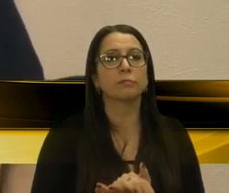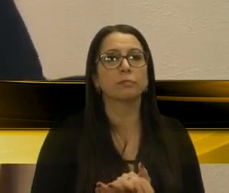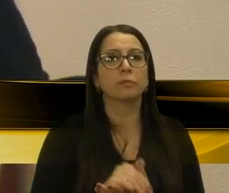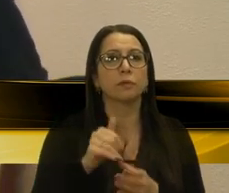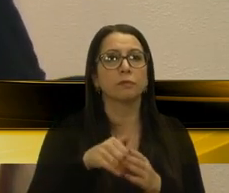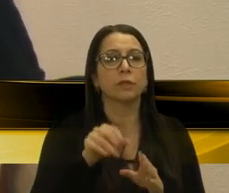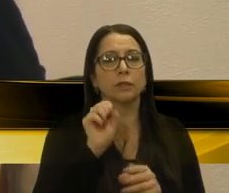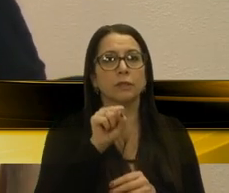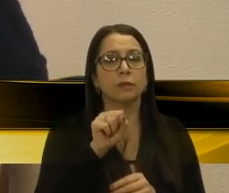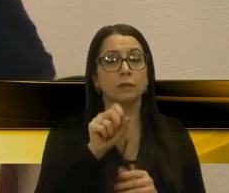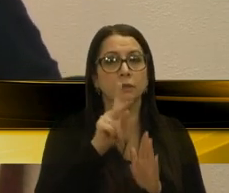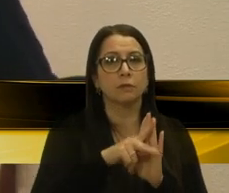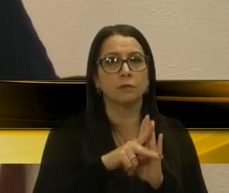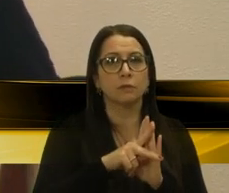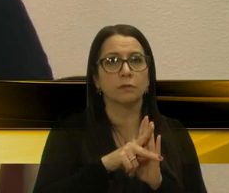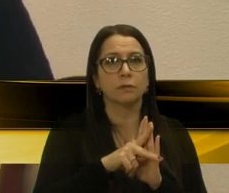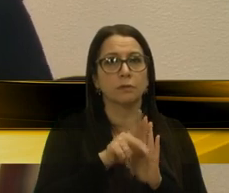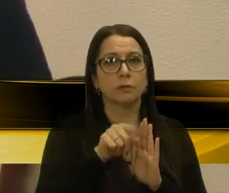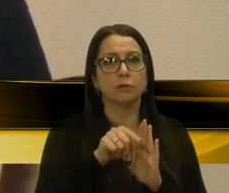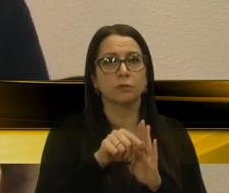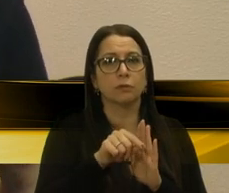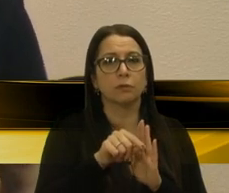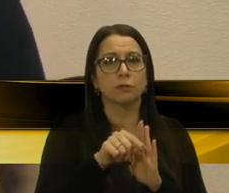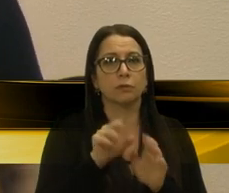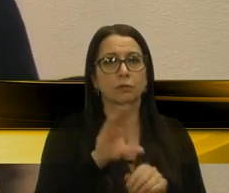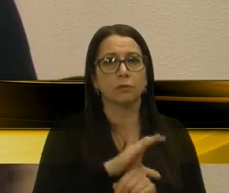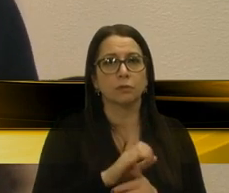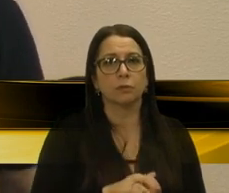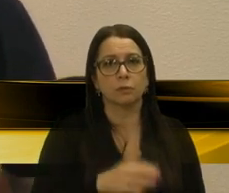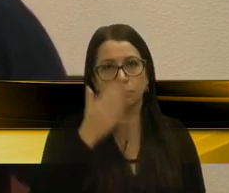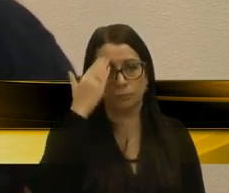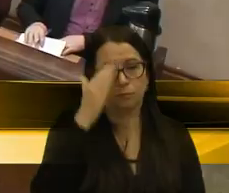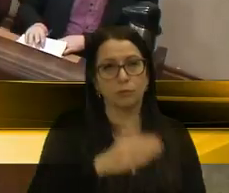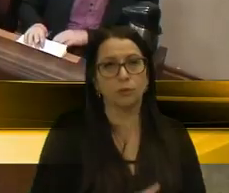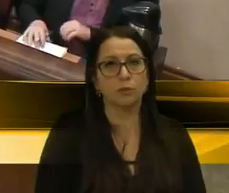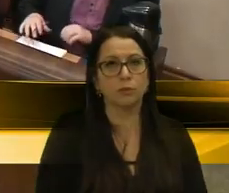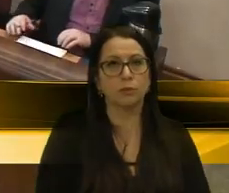votem sim a esse projeto, já que ele é considerado constitucional. Obrigado. Ok.